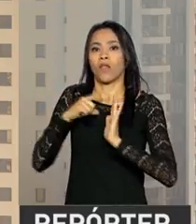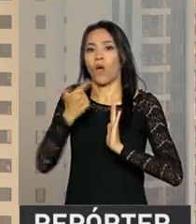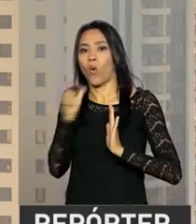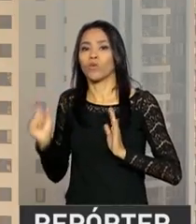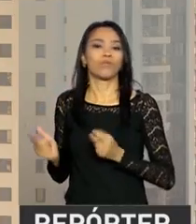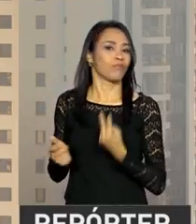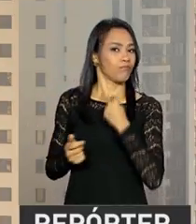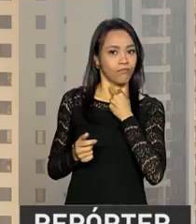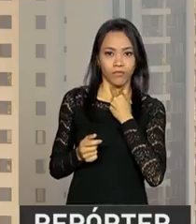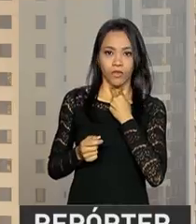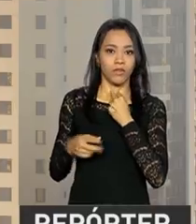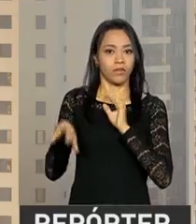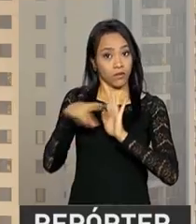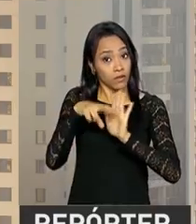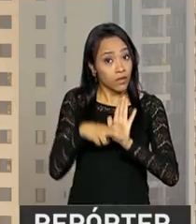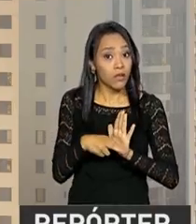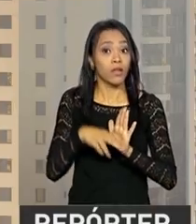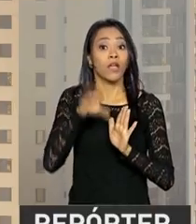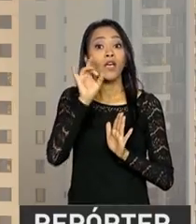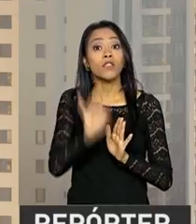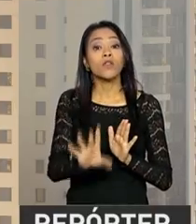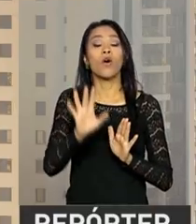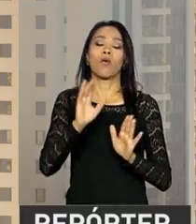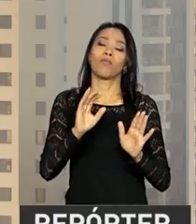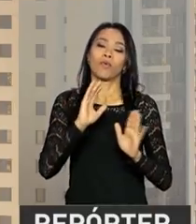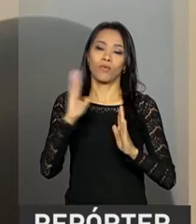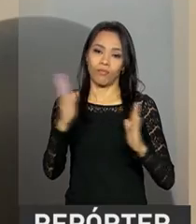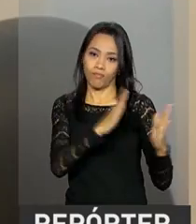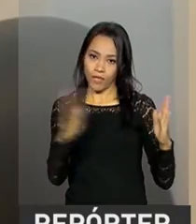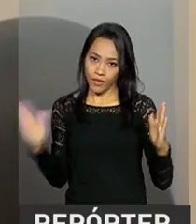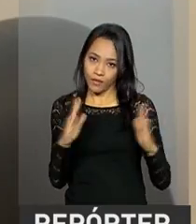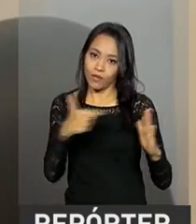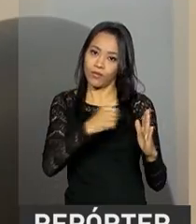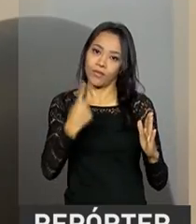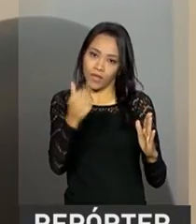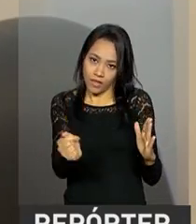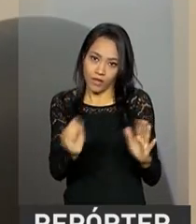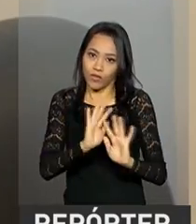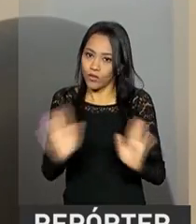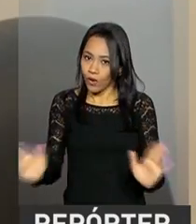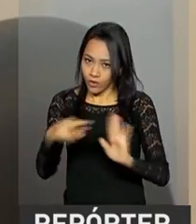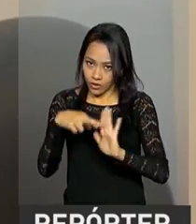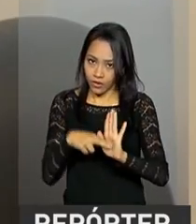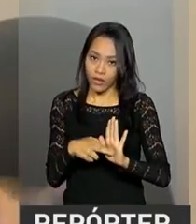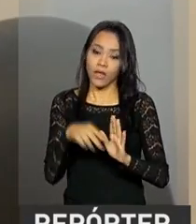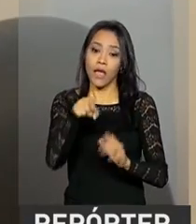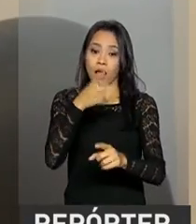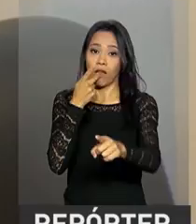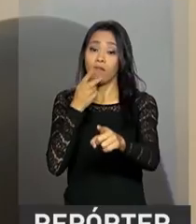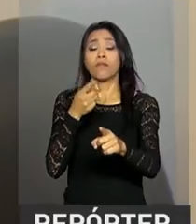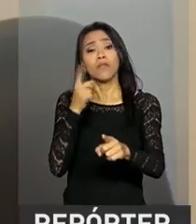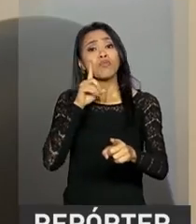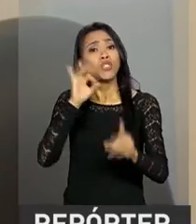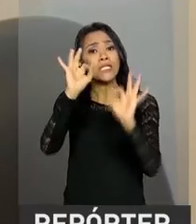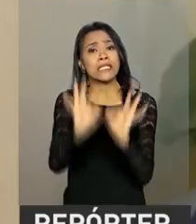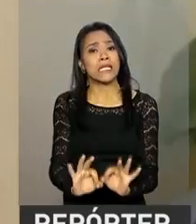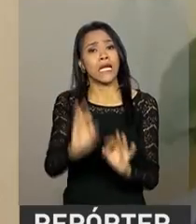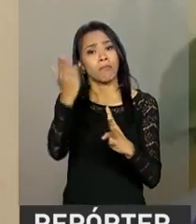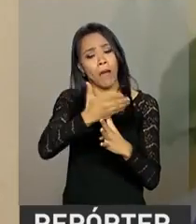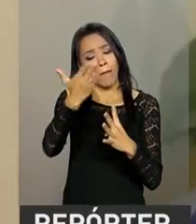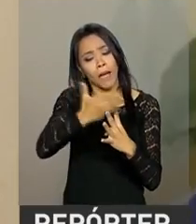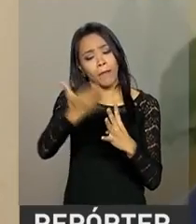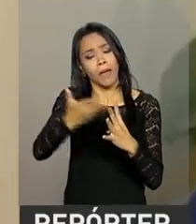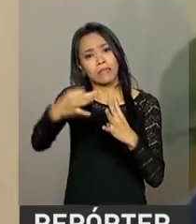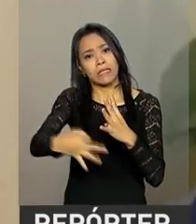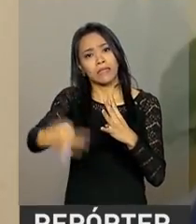é que a medida vha apenas para o ano de 2017 Dona Aparecida diz que está em Dia com as prestações da casa própria